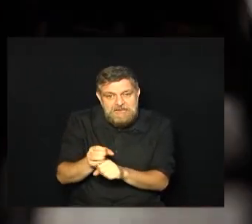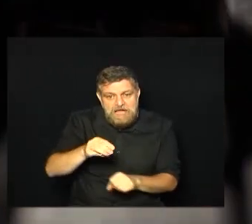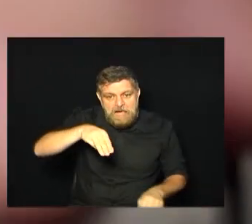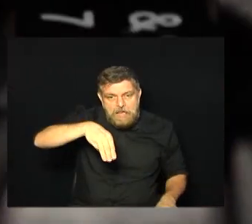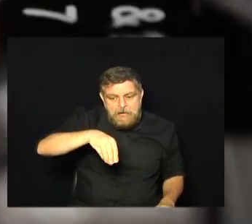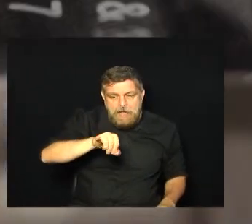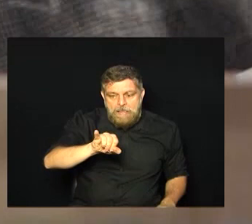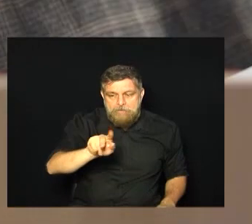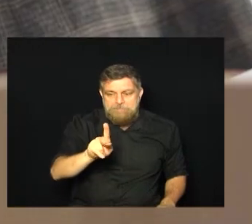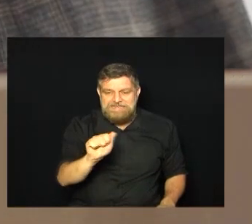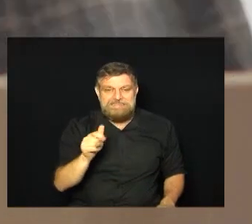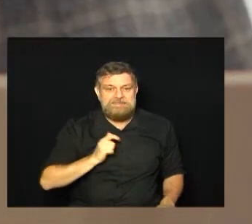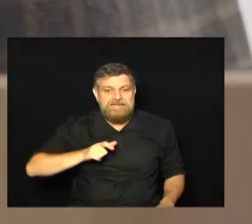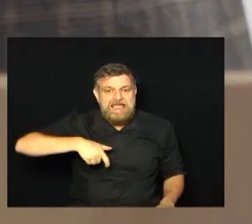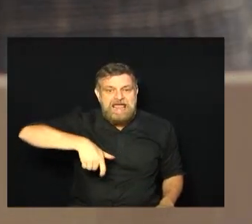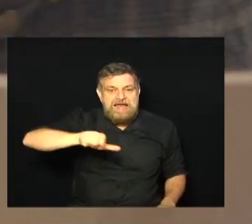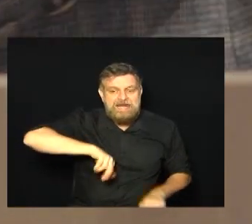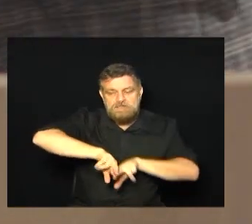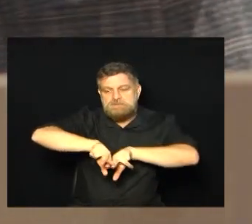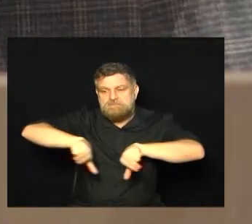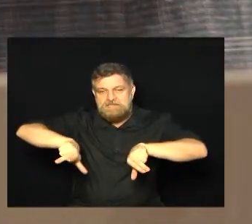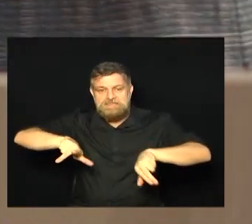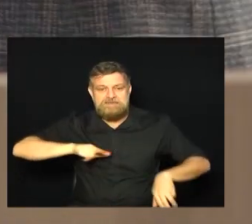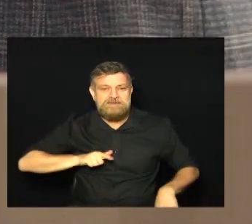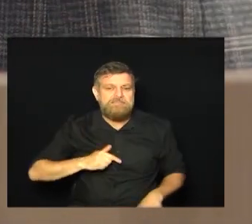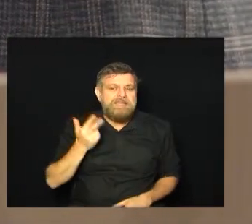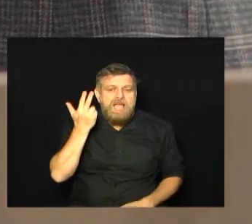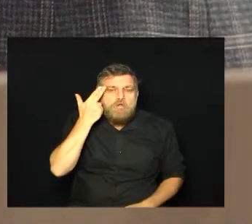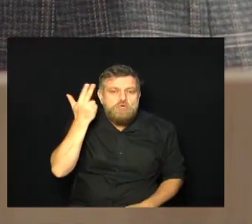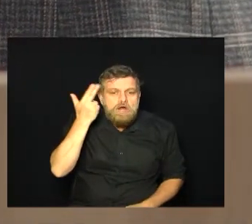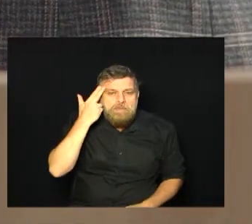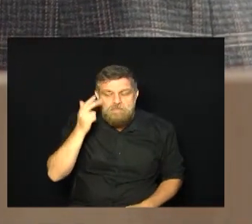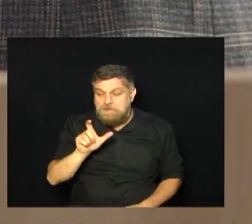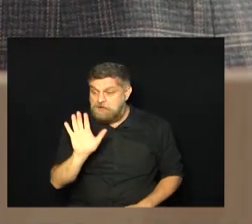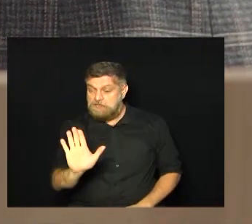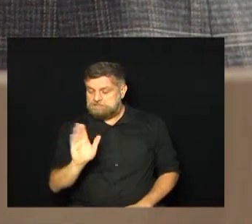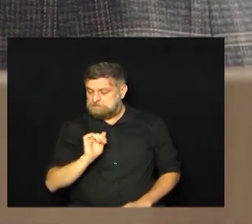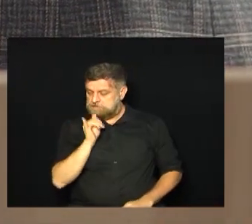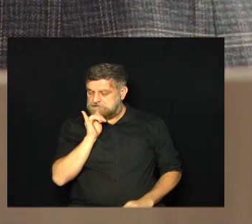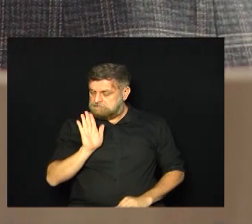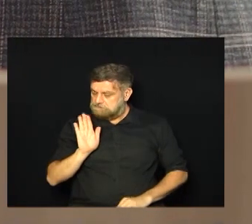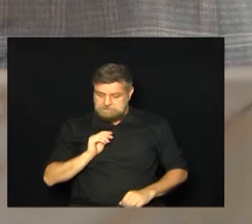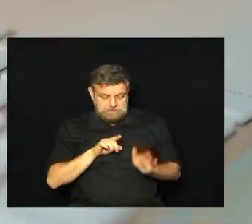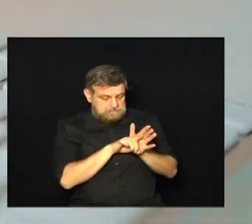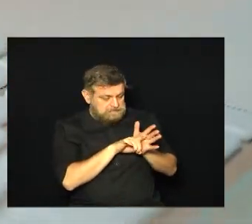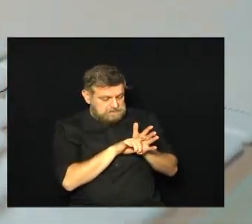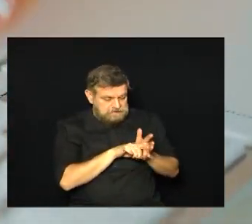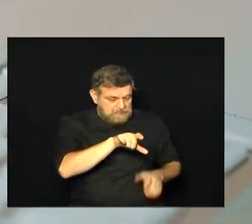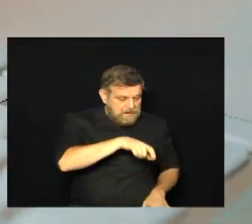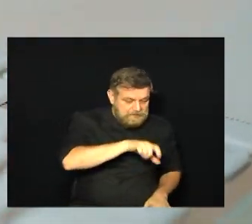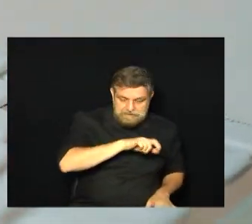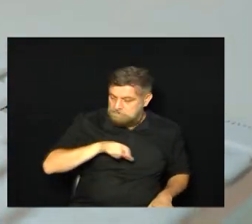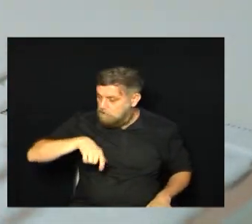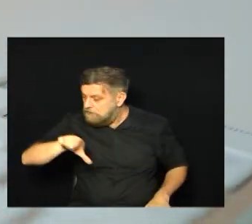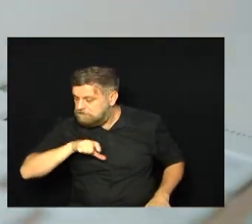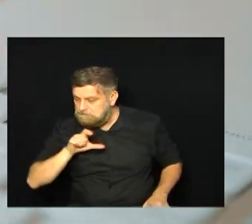vários cartões, porque tem tantas promoções que isso é normal. Então você vai querer, não pegar esse aqui, aí você vai, às vezes você pega vários cartões, aí você